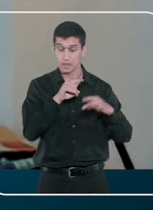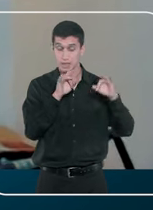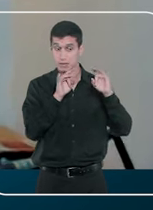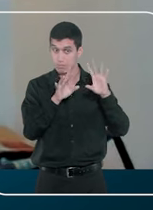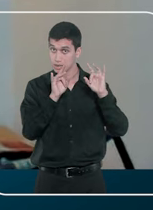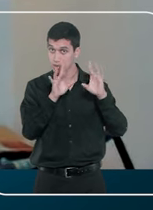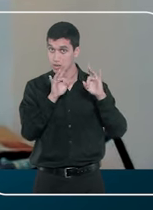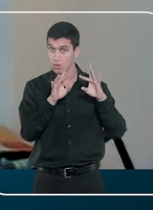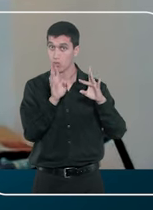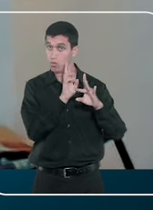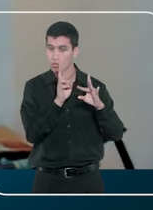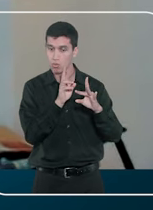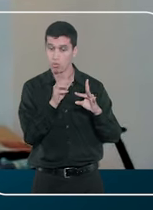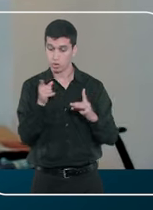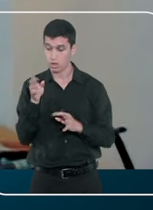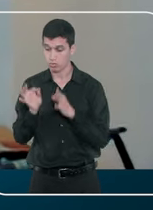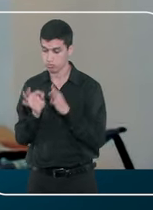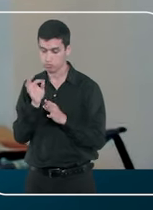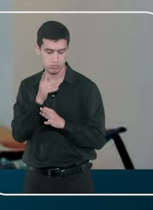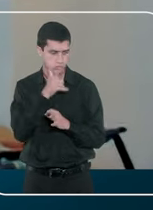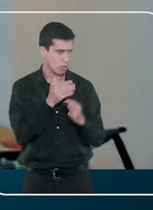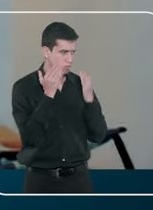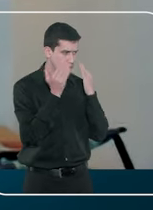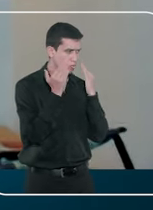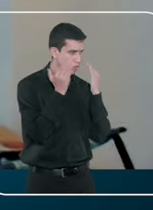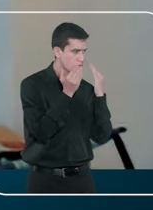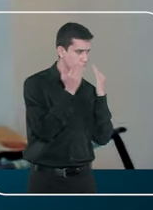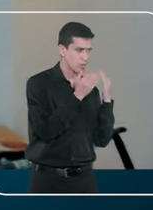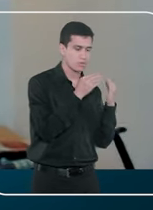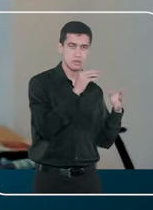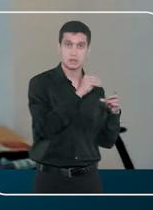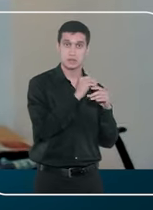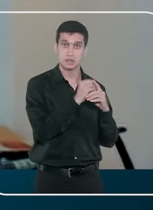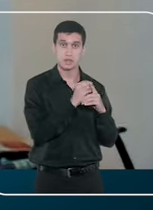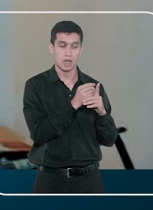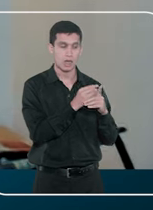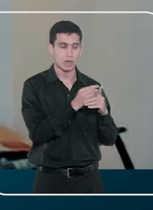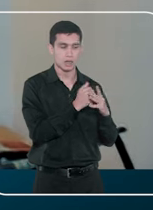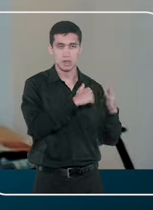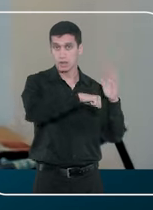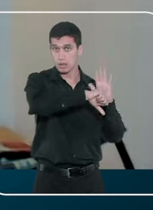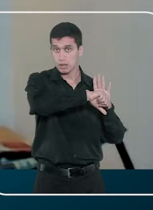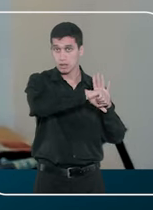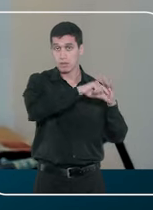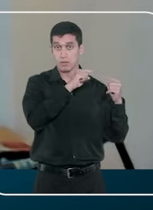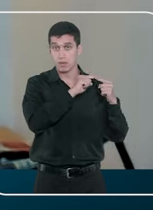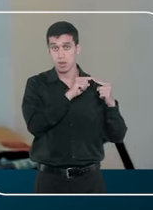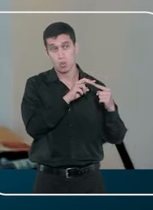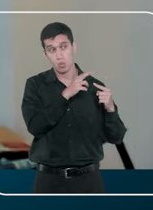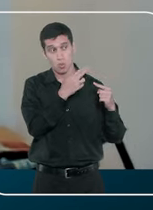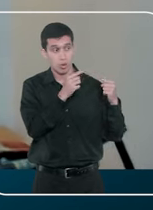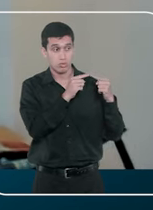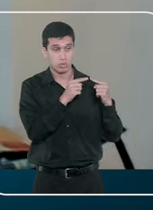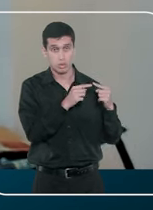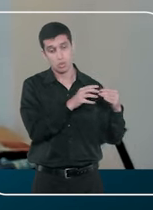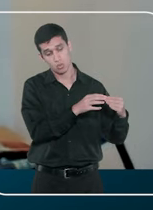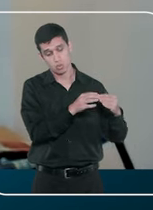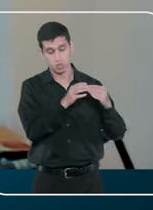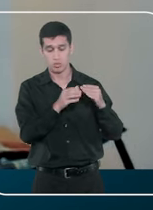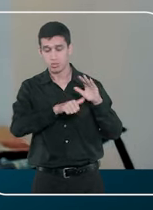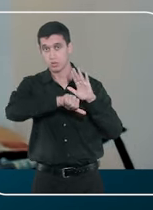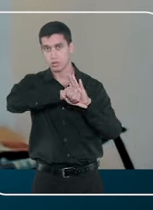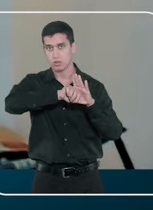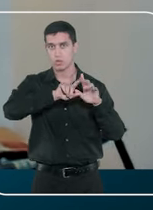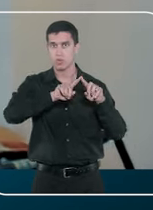de obtenção de provas na persecução penal de crimes imputáveis ou relacionados a organizações criminosas.